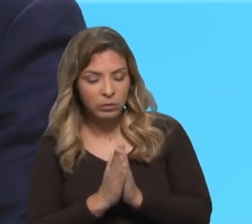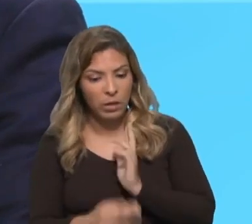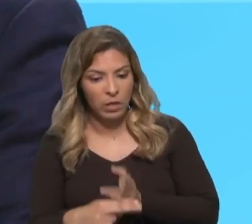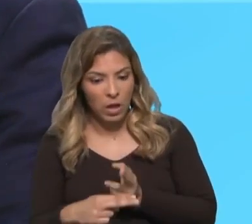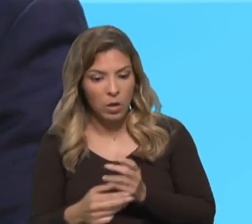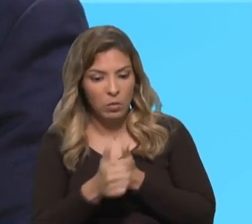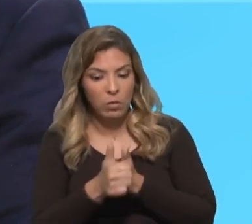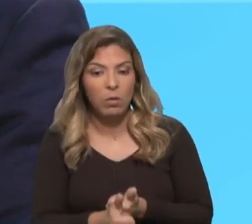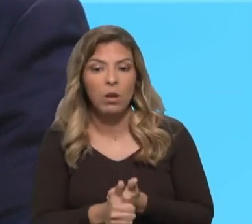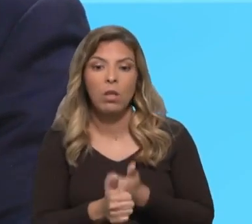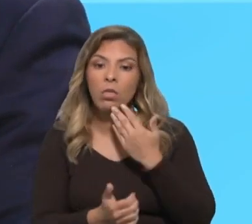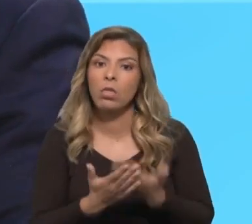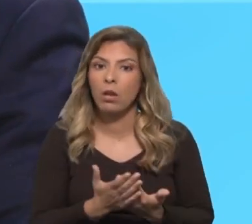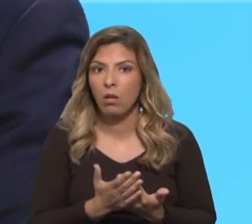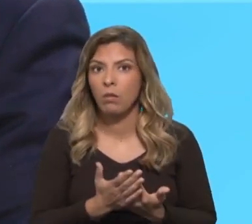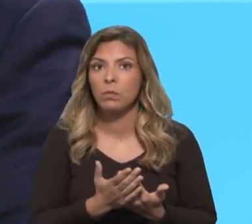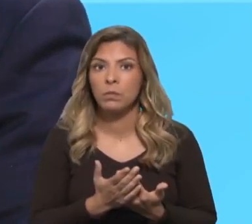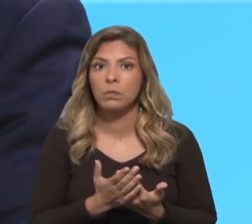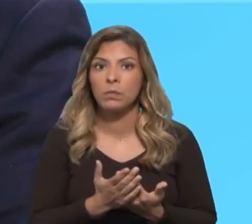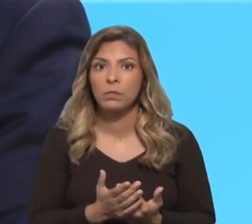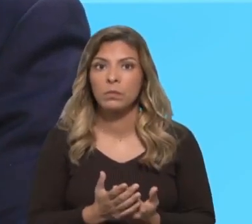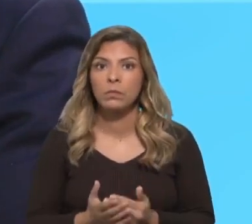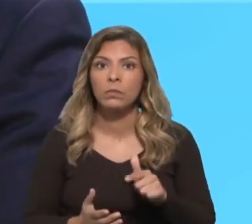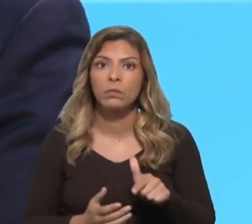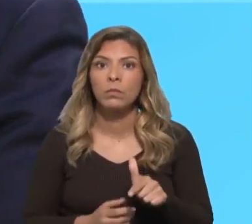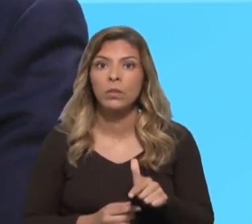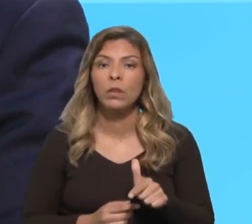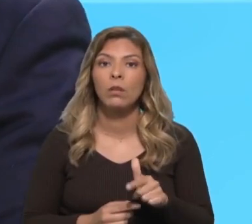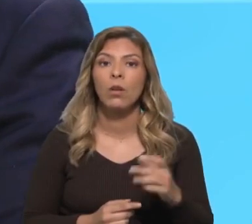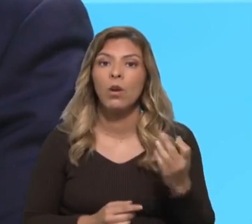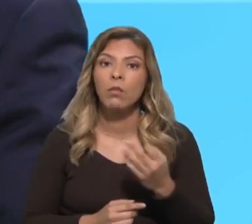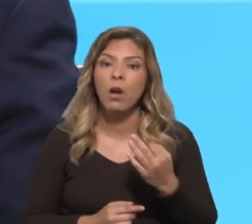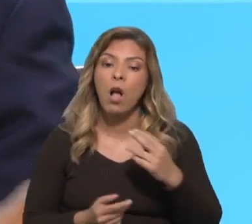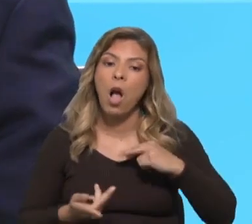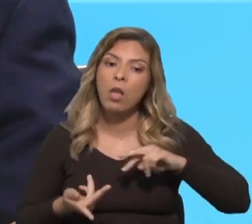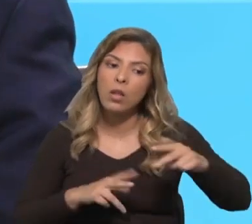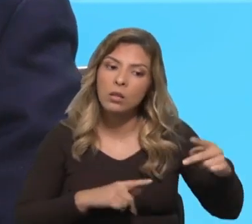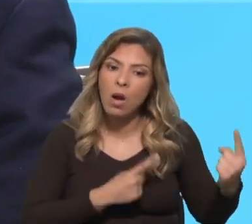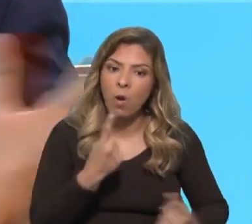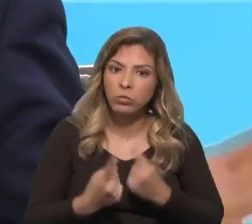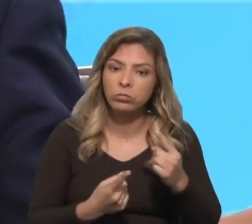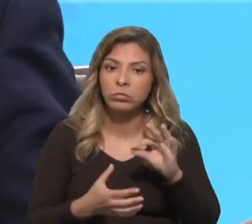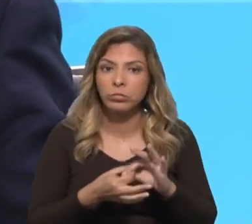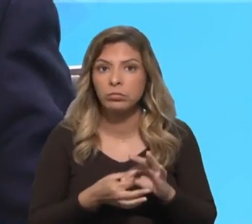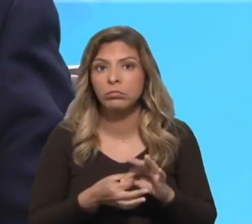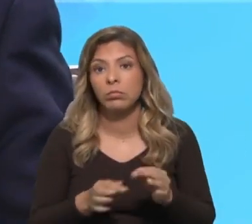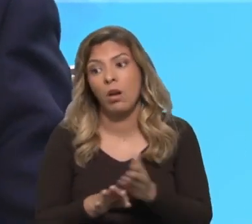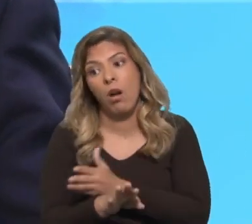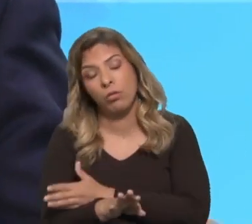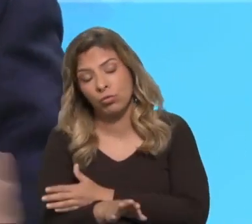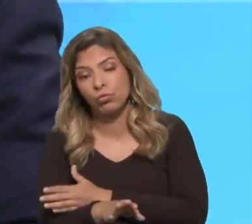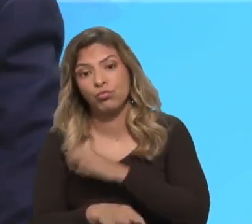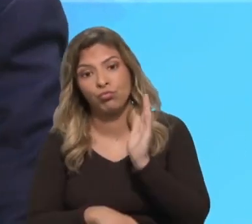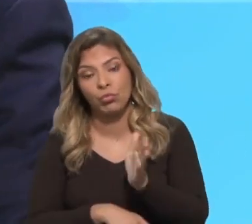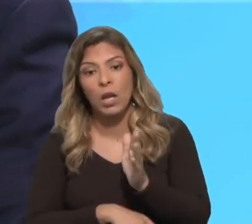seguimento que vão ser feitas algumas alterações, não só do rito, naturalmente, como já tinham sido reformados